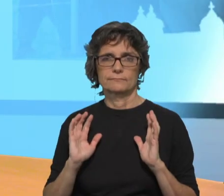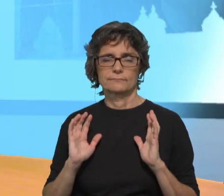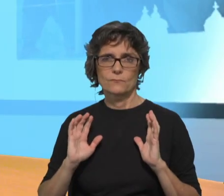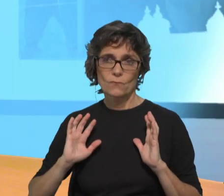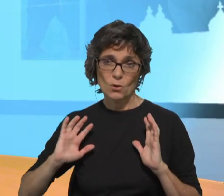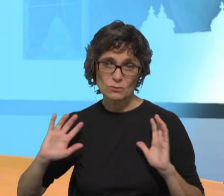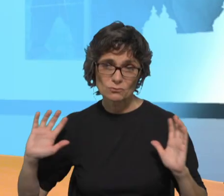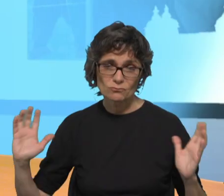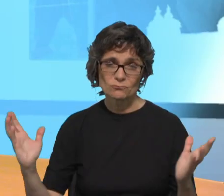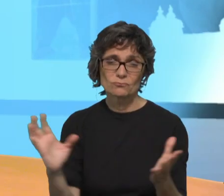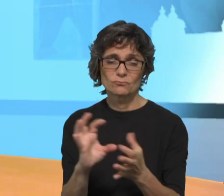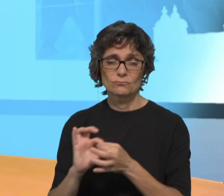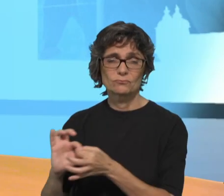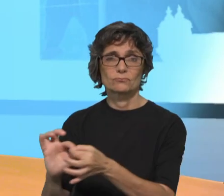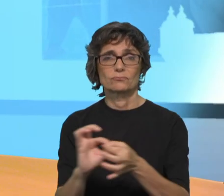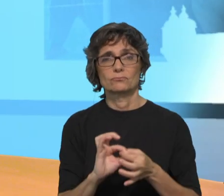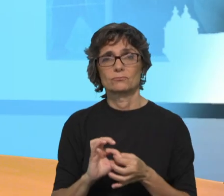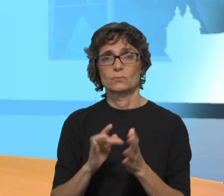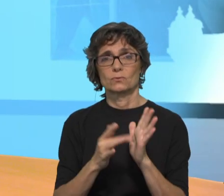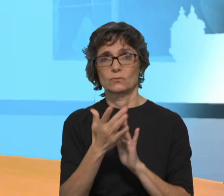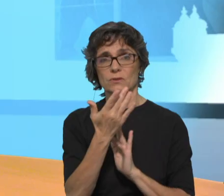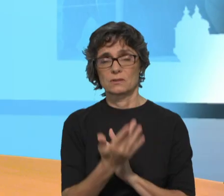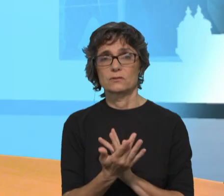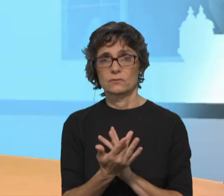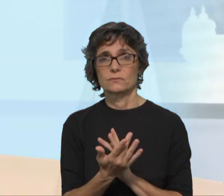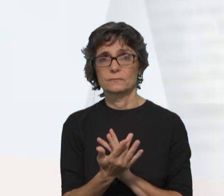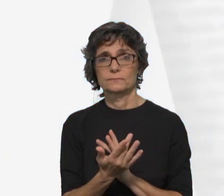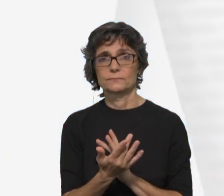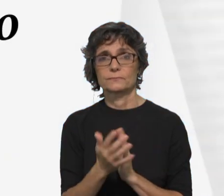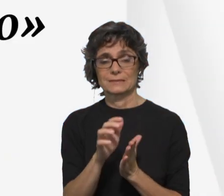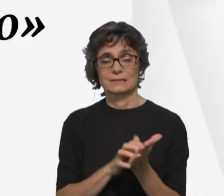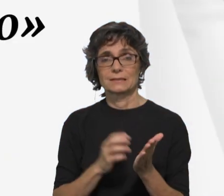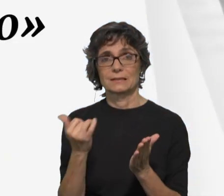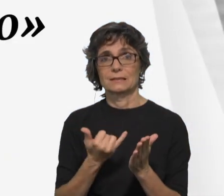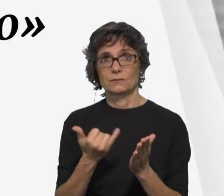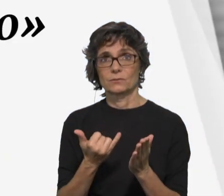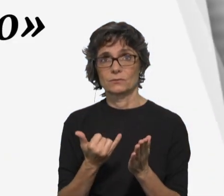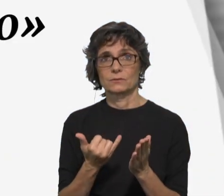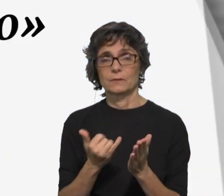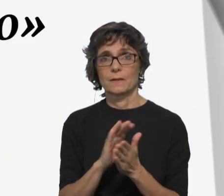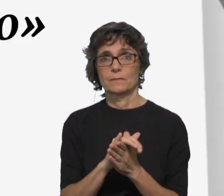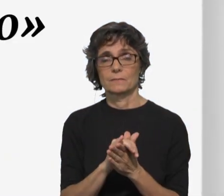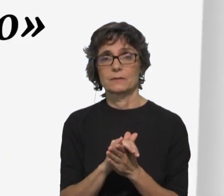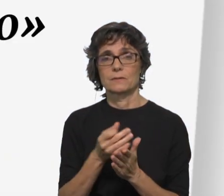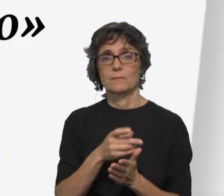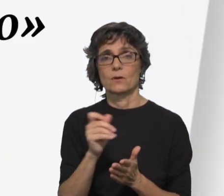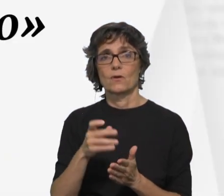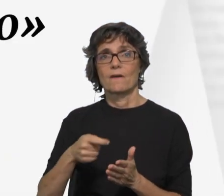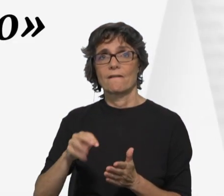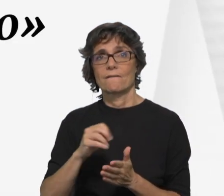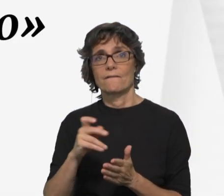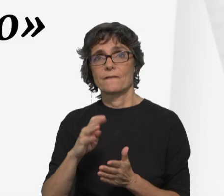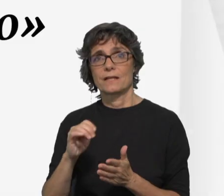Cristo. Dela nos fala a segunda leitura, na Epístola de Paulo aos Efésios, em que ele fala